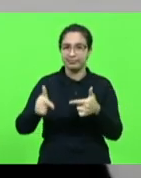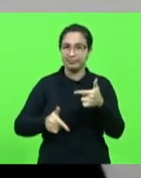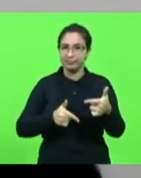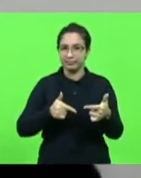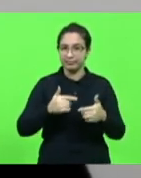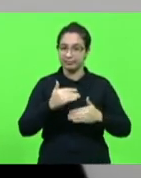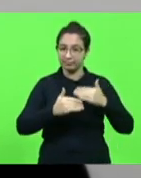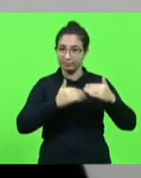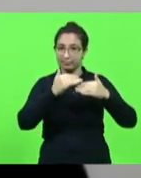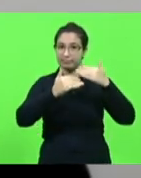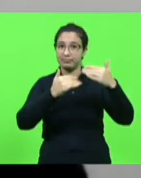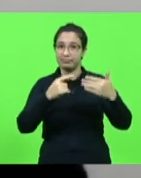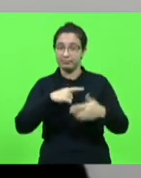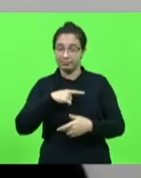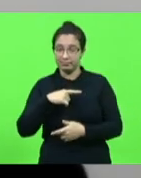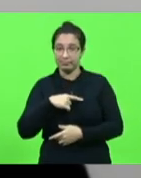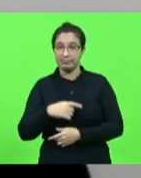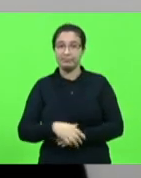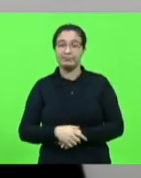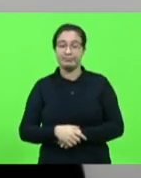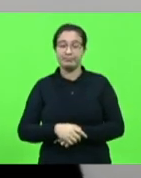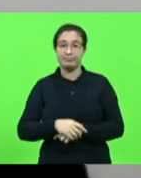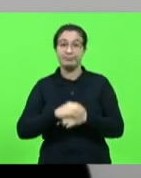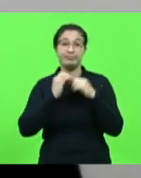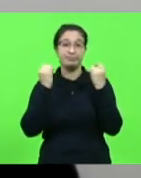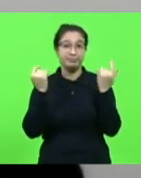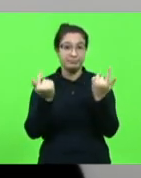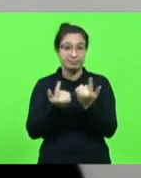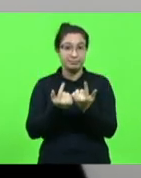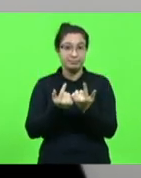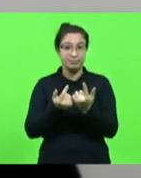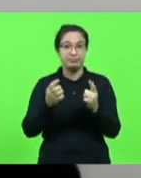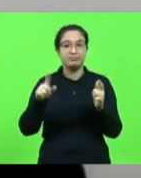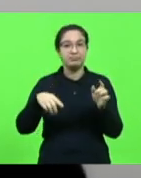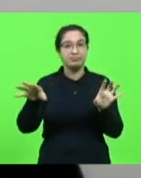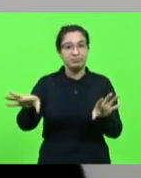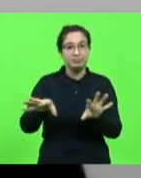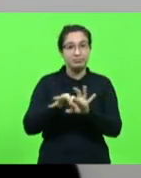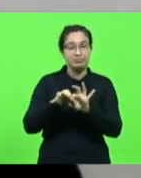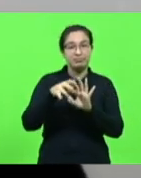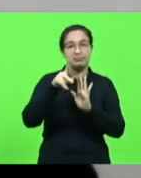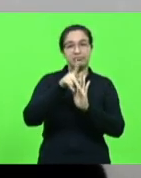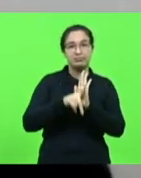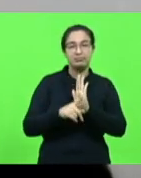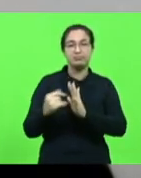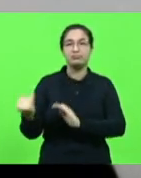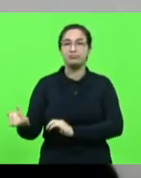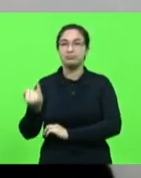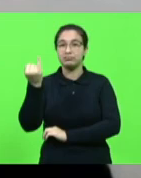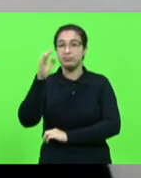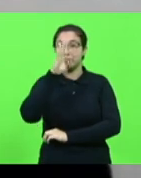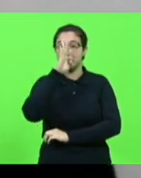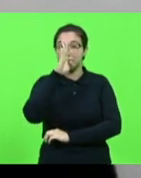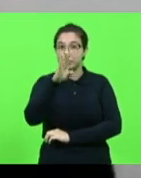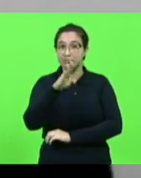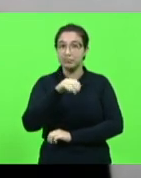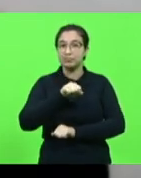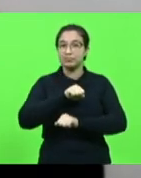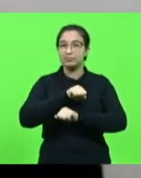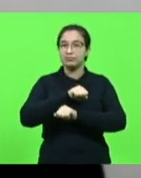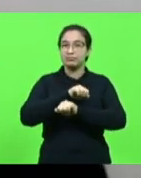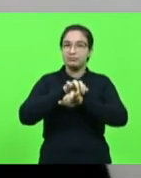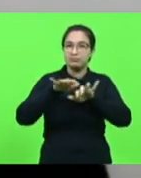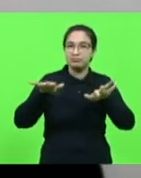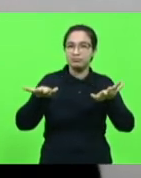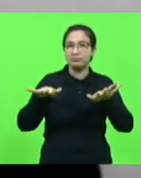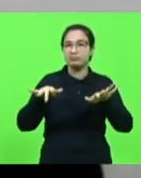e, com certeza, a Assembleia Legislativa, sempre que pode, é parceira em projetos importantes, principalmente quando divulga a questão da